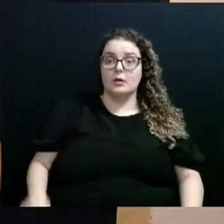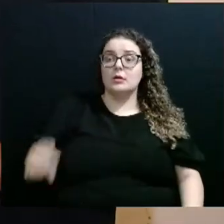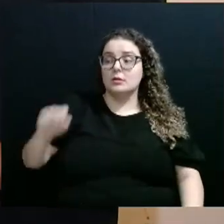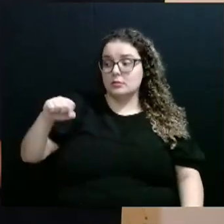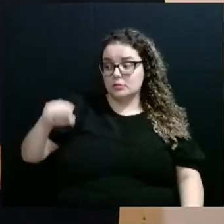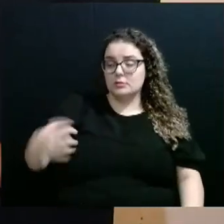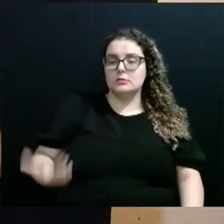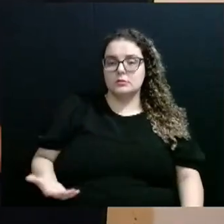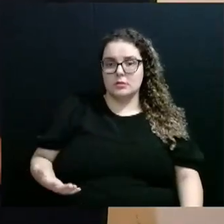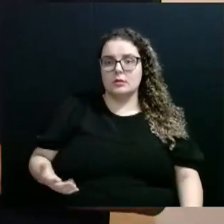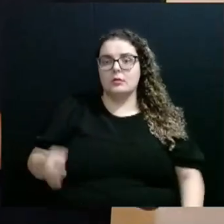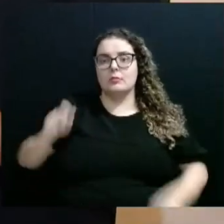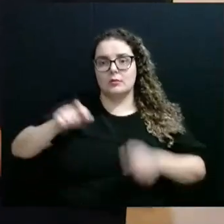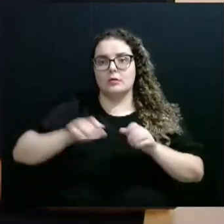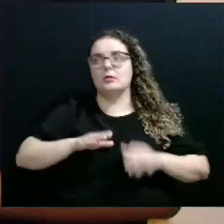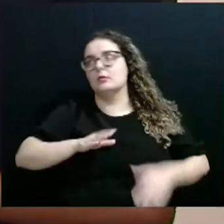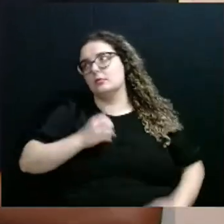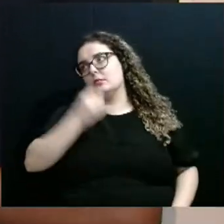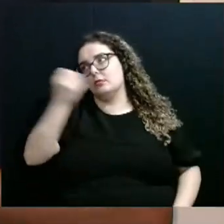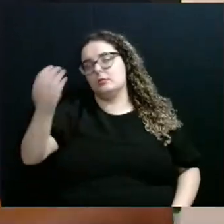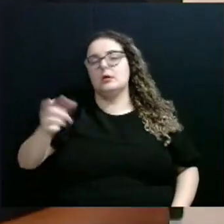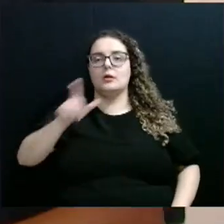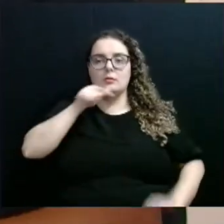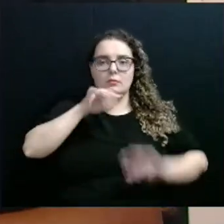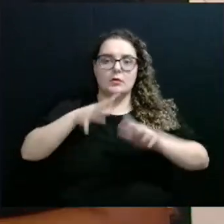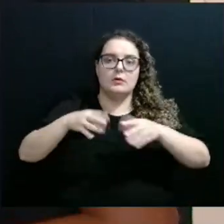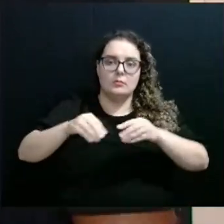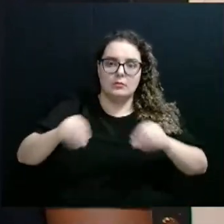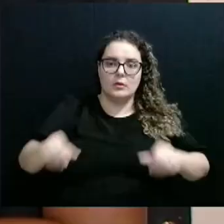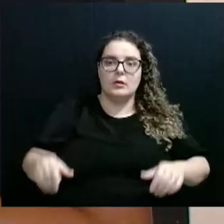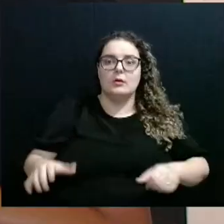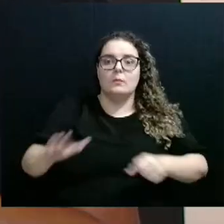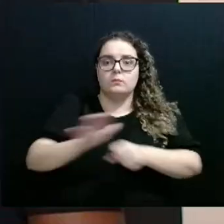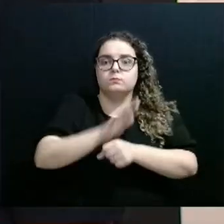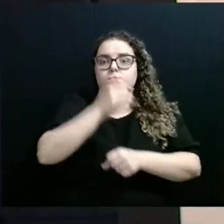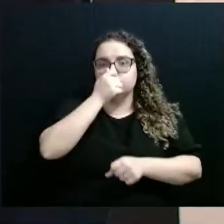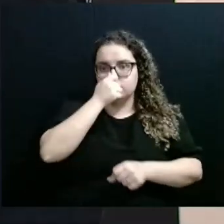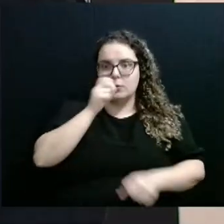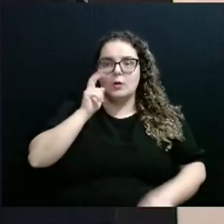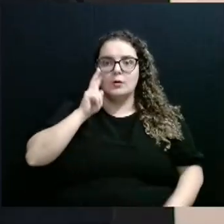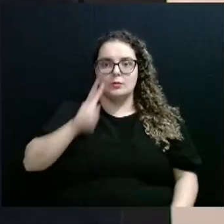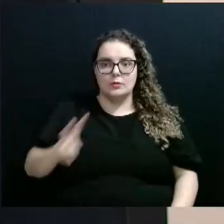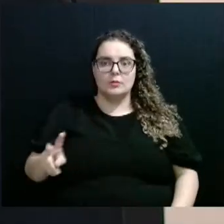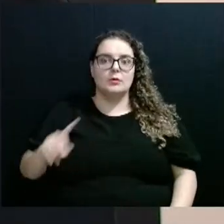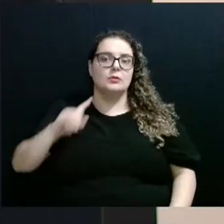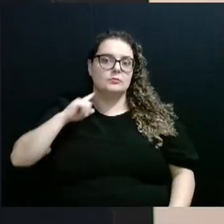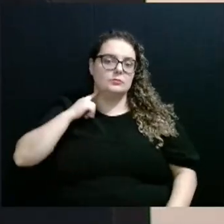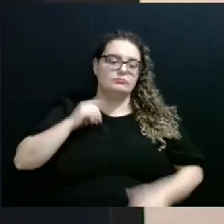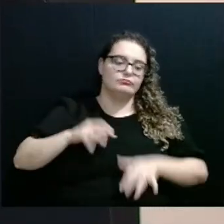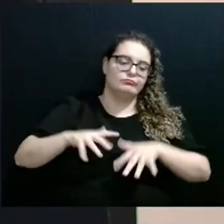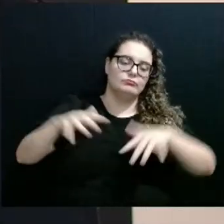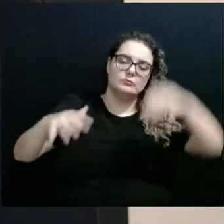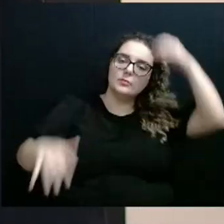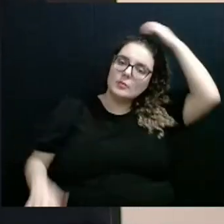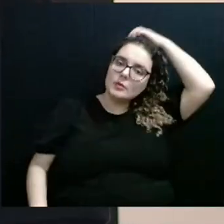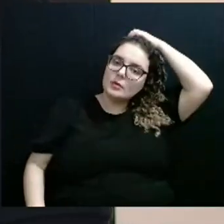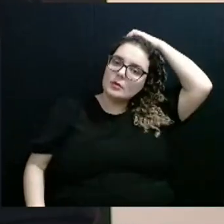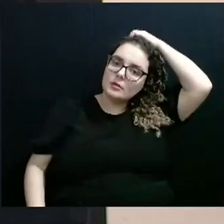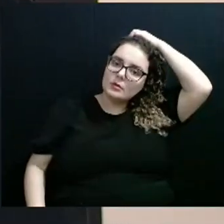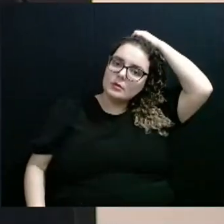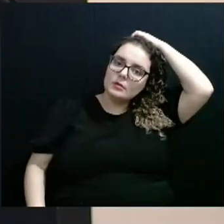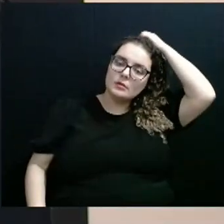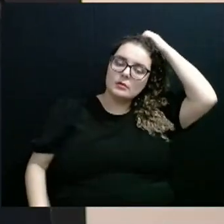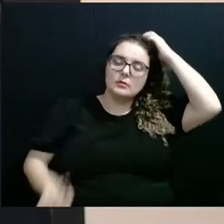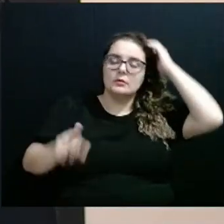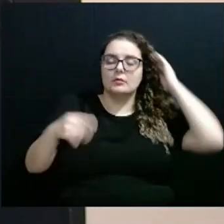pessoal que vai para a praia, né, aquelas praias que ficam muito cheias, a gente vê às vezes um acúmulo de lixo, né, então é importante que as crianças já aprendam